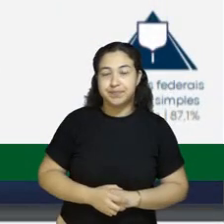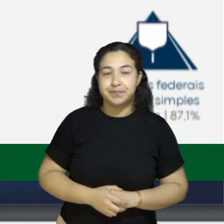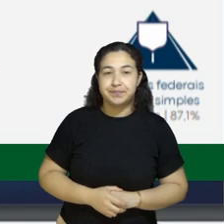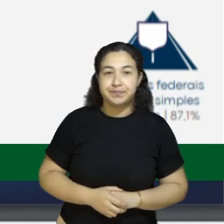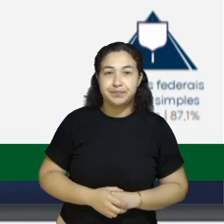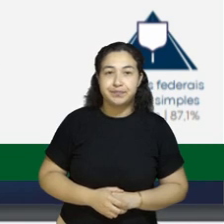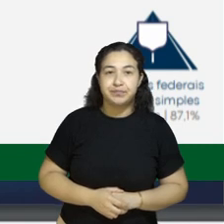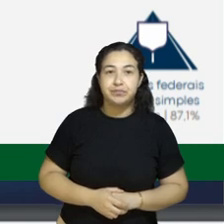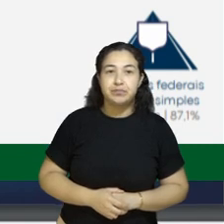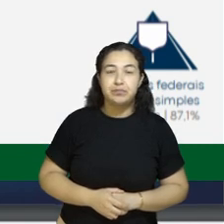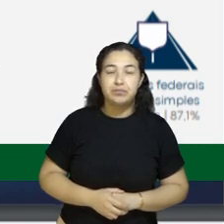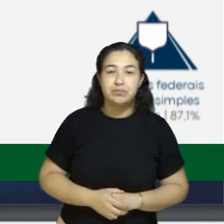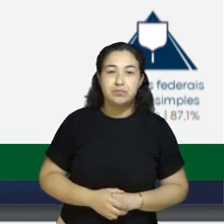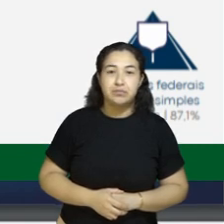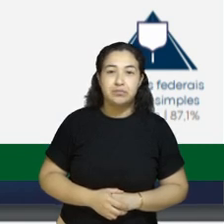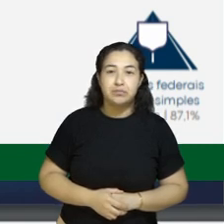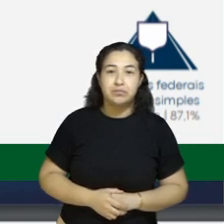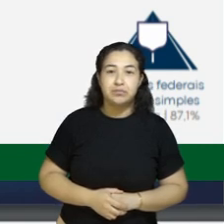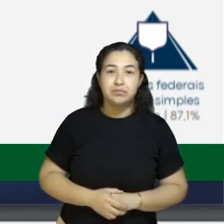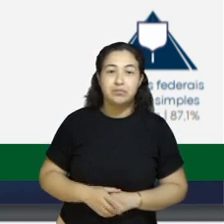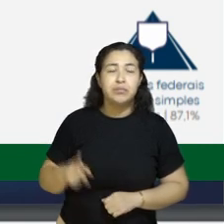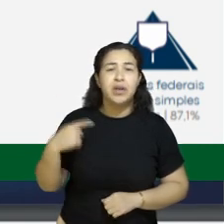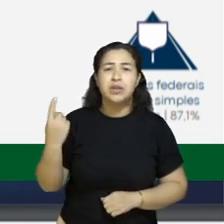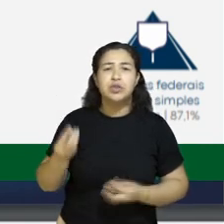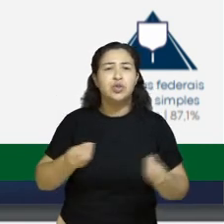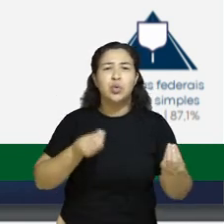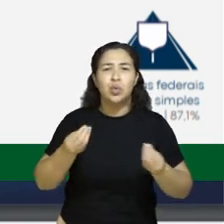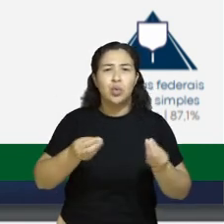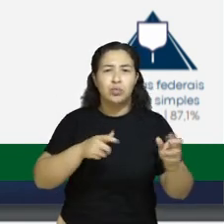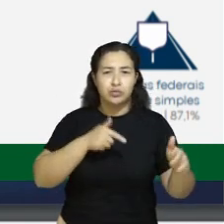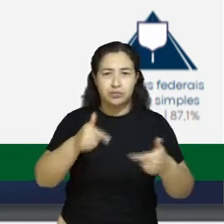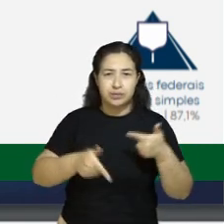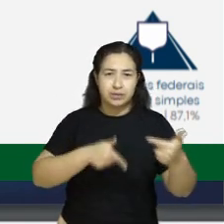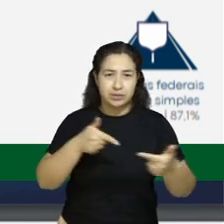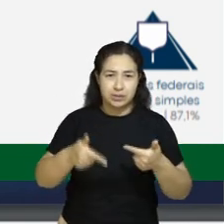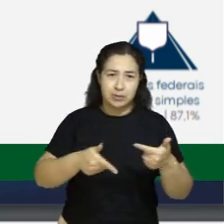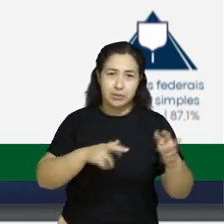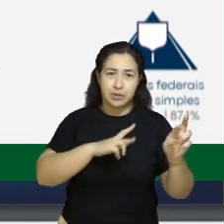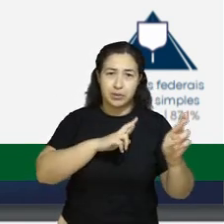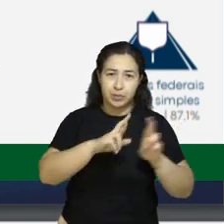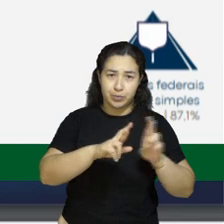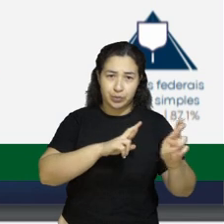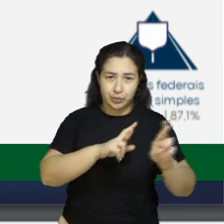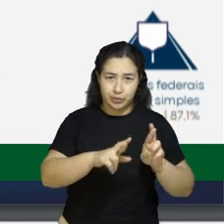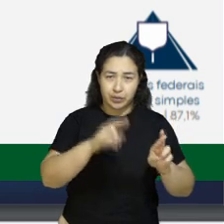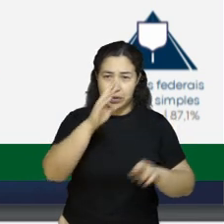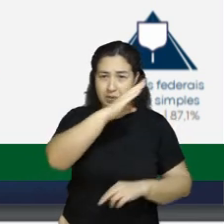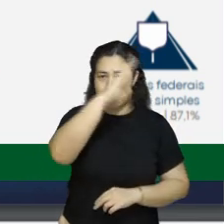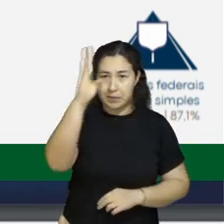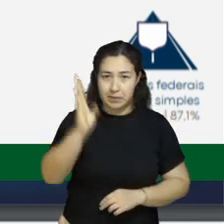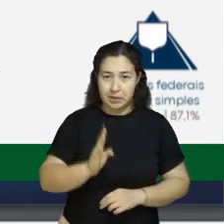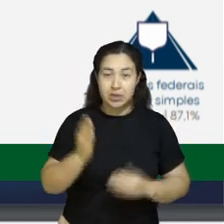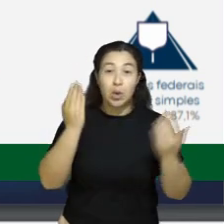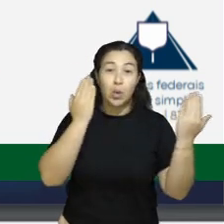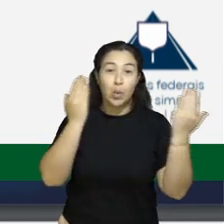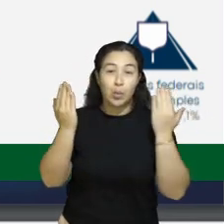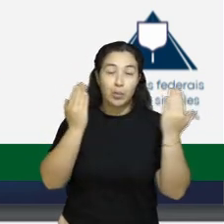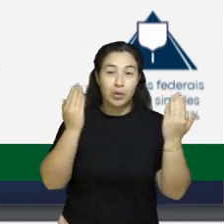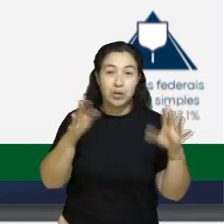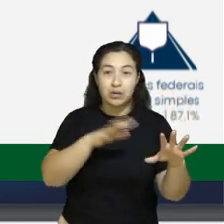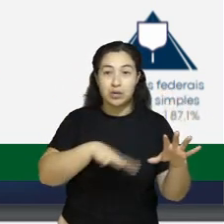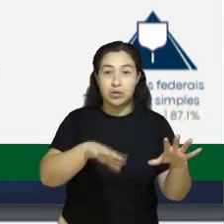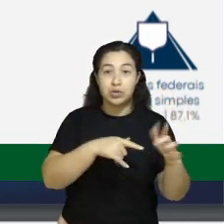Um pouquinho da realidade sobre a malha rodoviária brasileira, comparando algumas regiões de